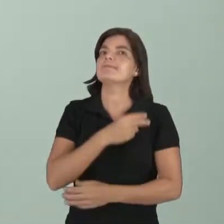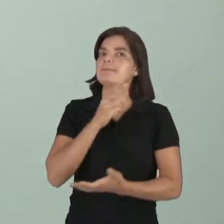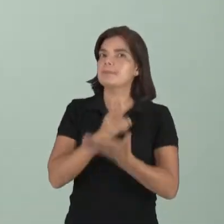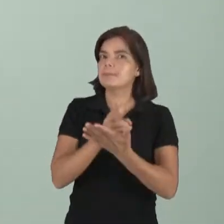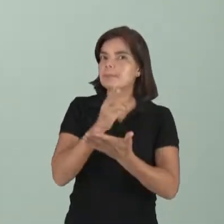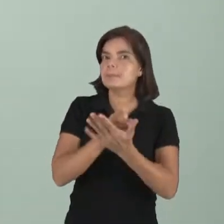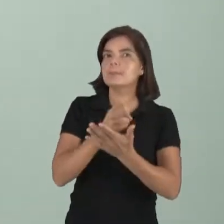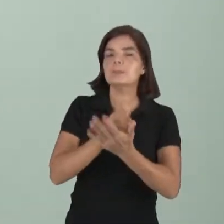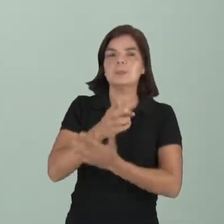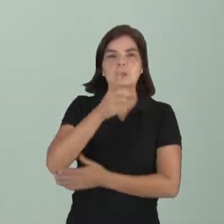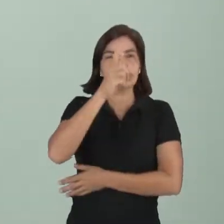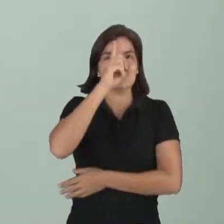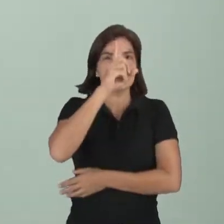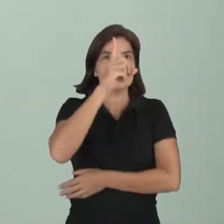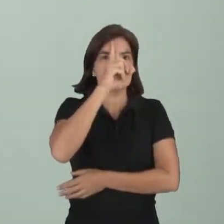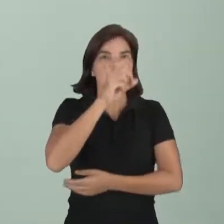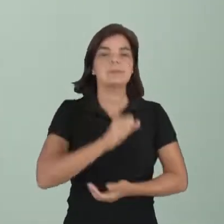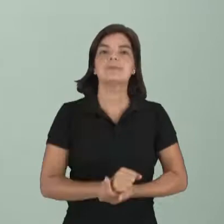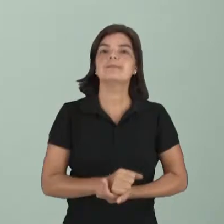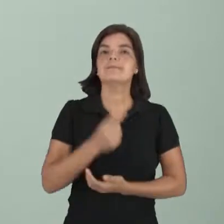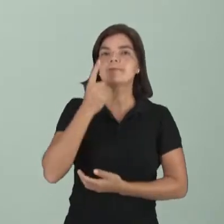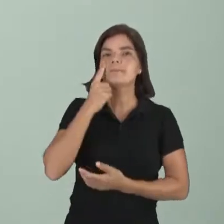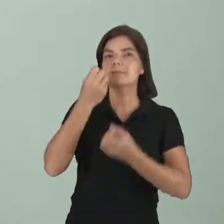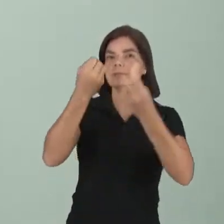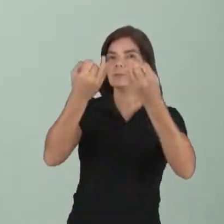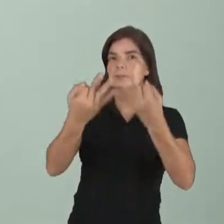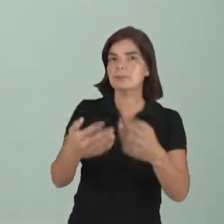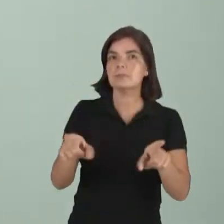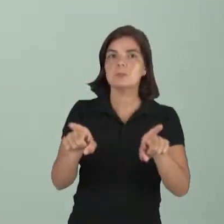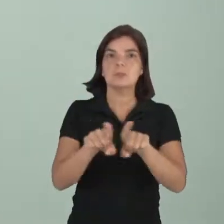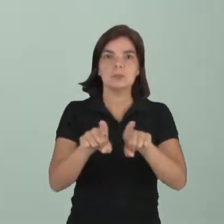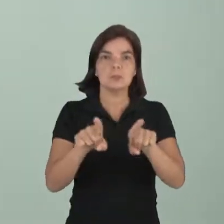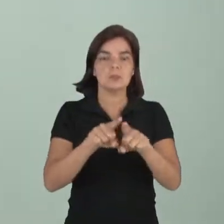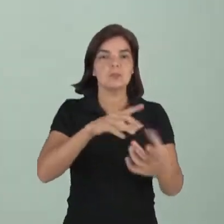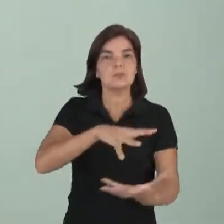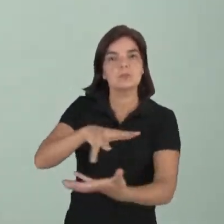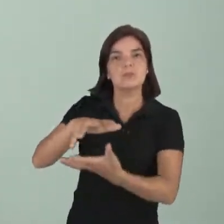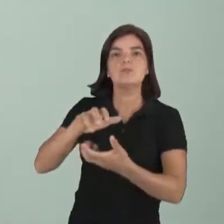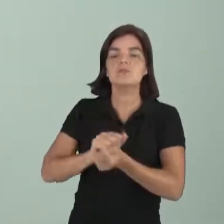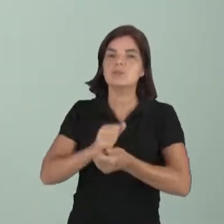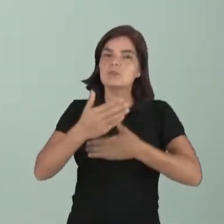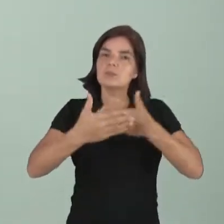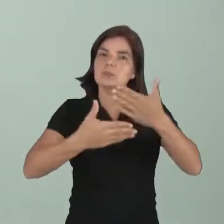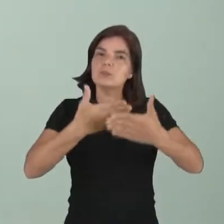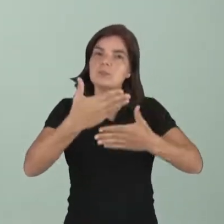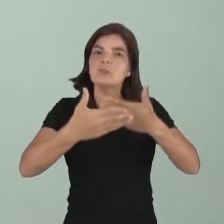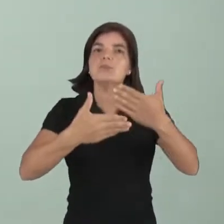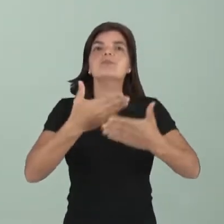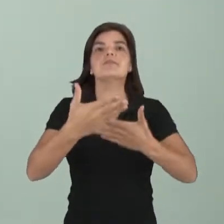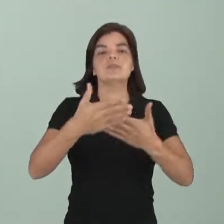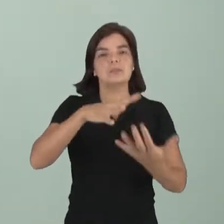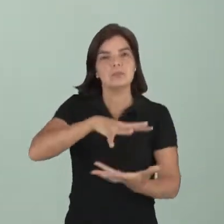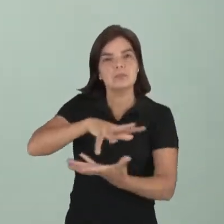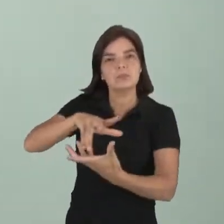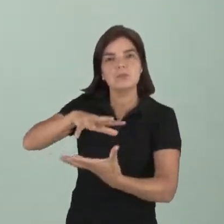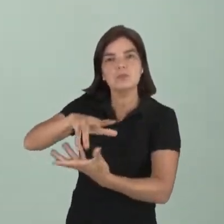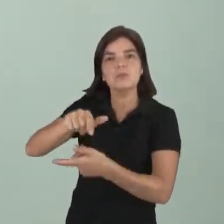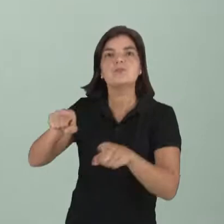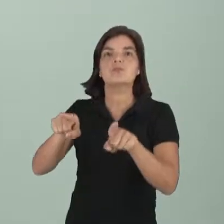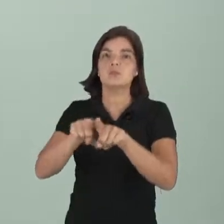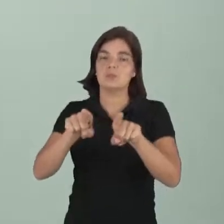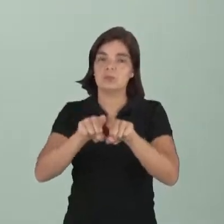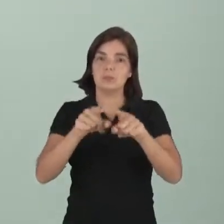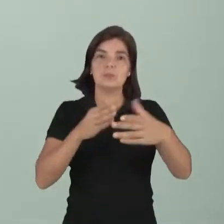mais no nosso cotidiano. A gente já falou um pouquinho sobre a globalização, sobre os processos de avanços da globalização,